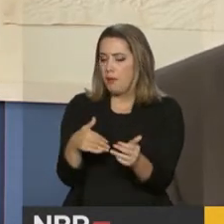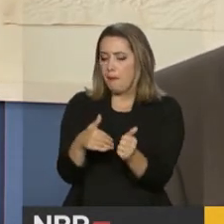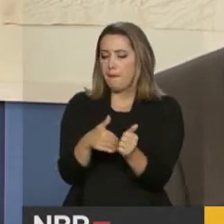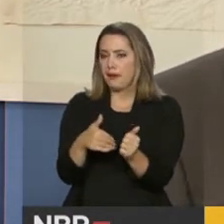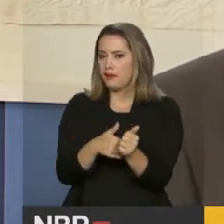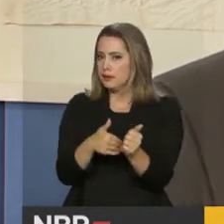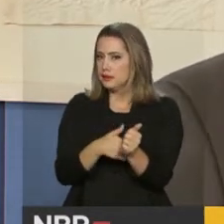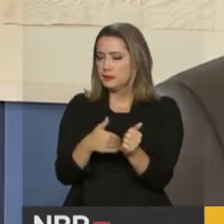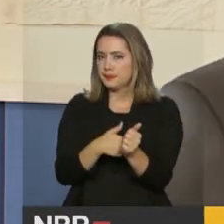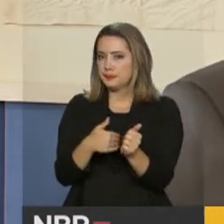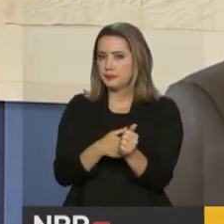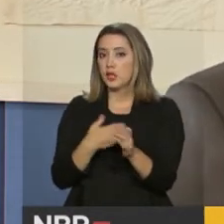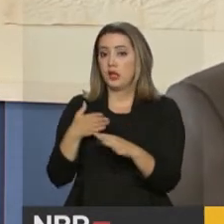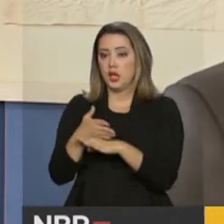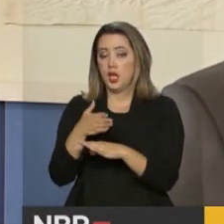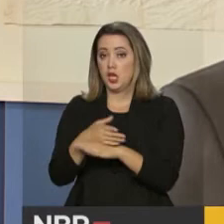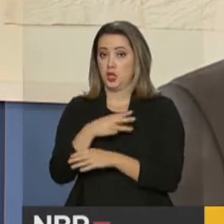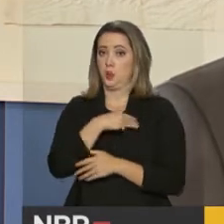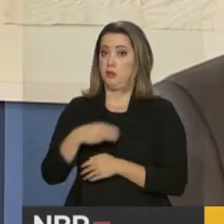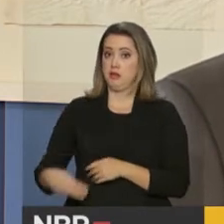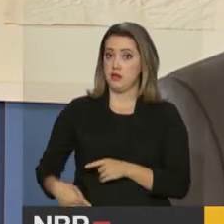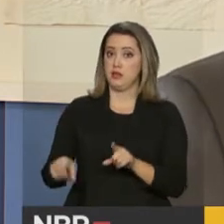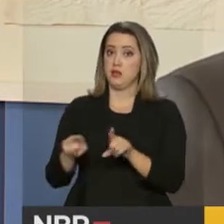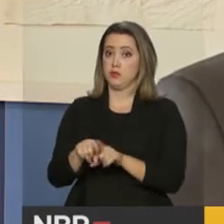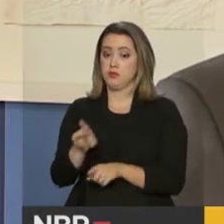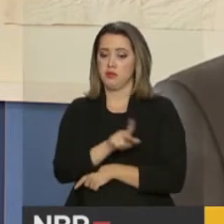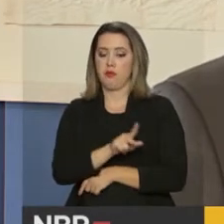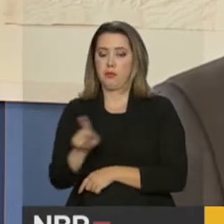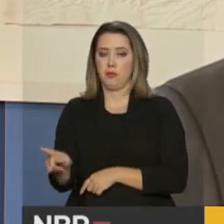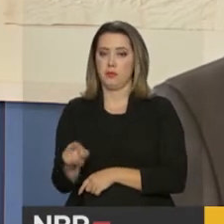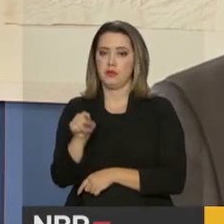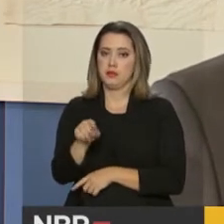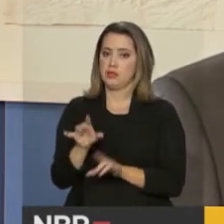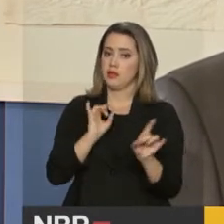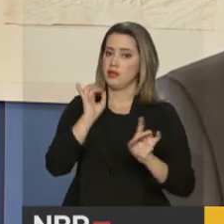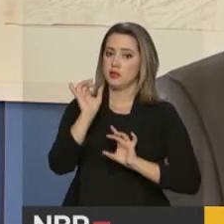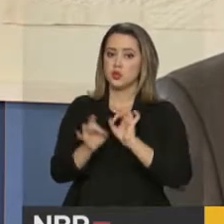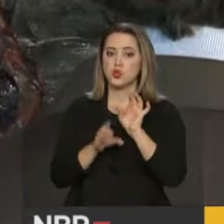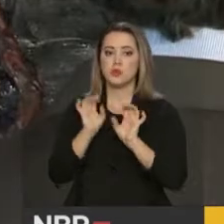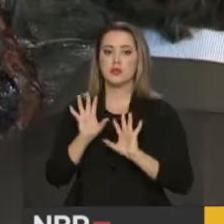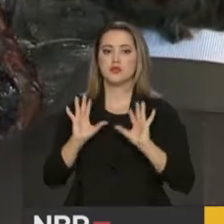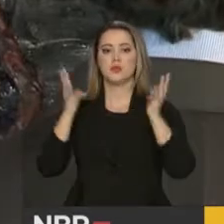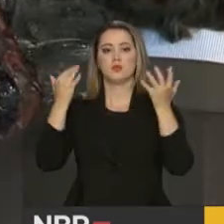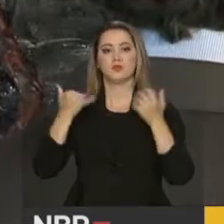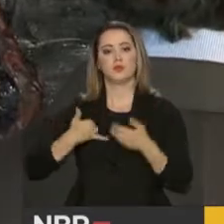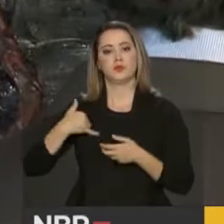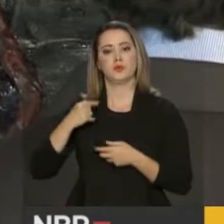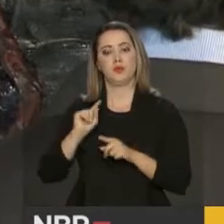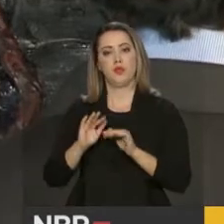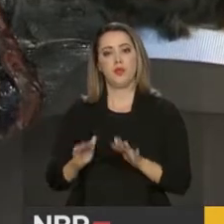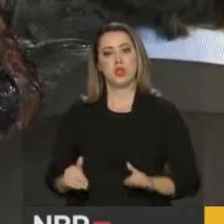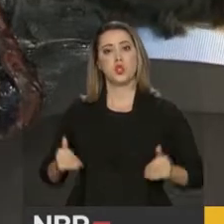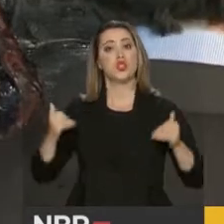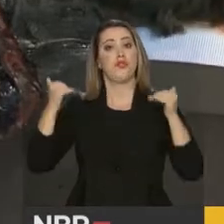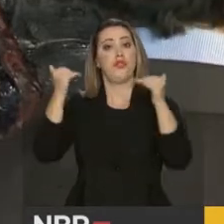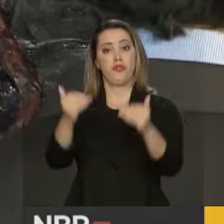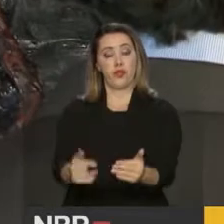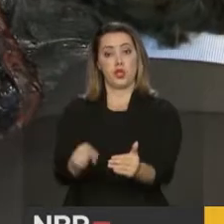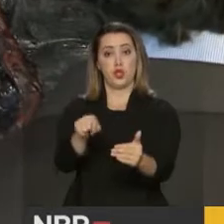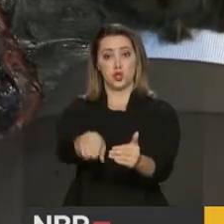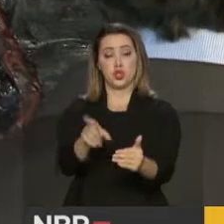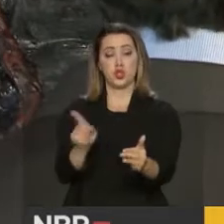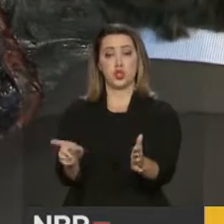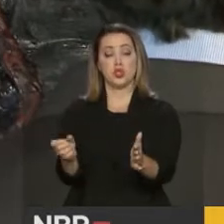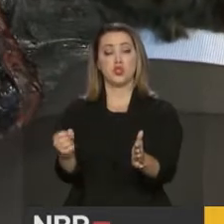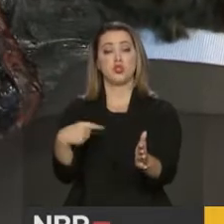o ministro e também o presidente para situações especiais, para solenidades. Na frente dessa entrada, a gente tem um marco